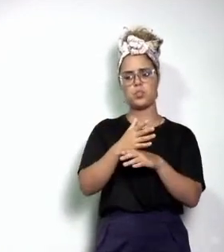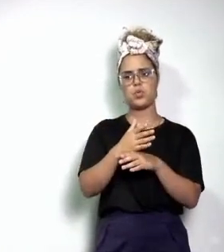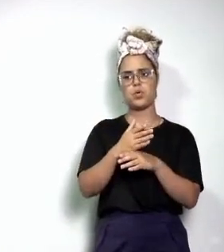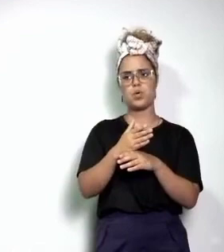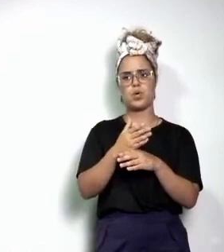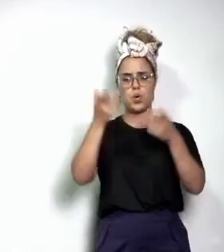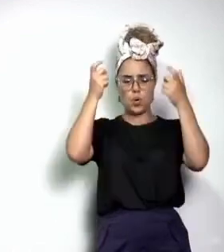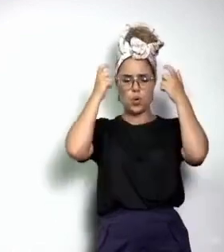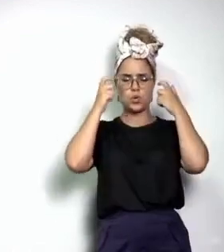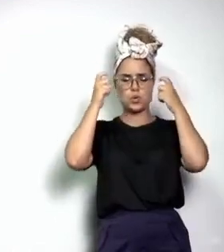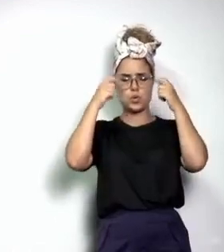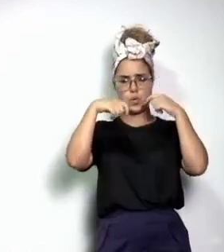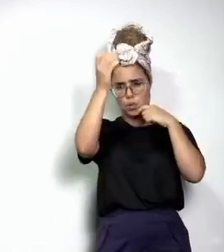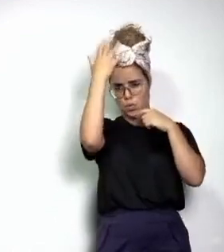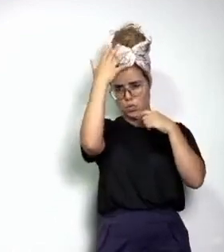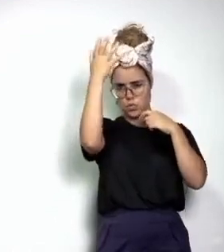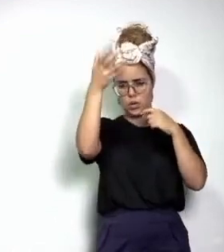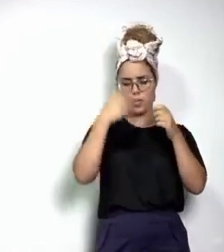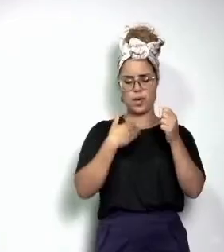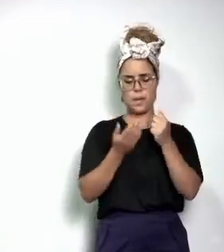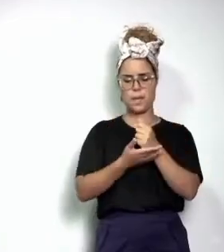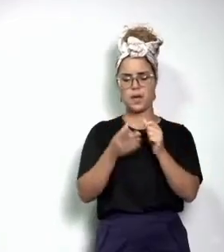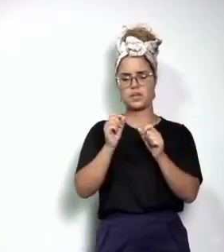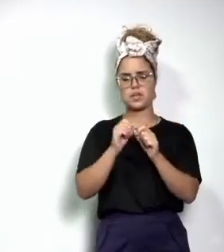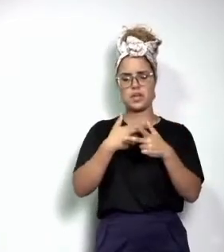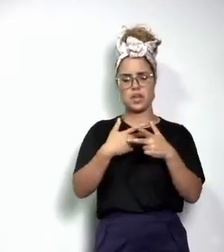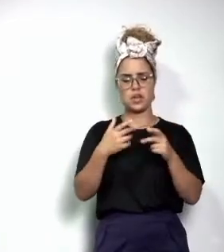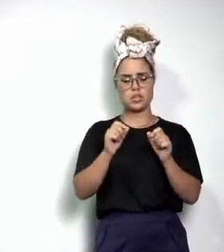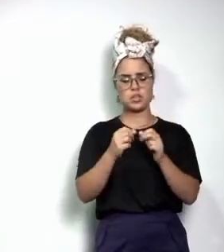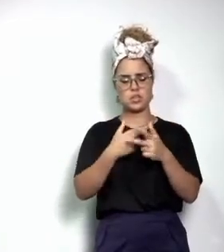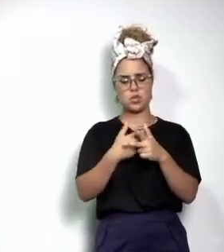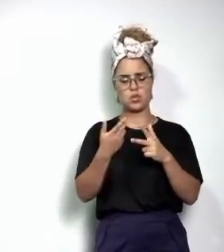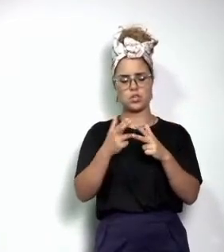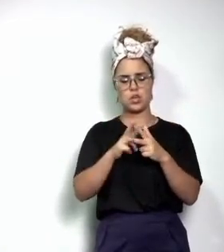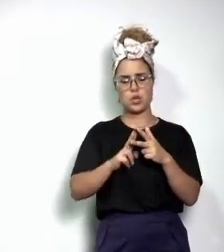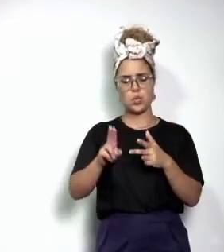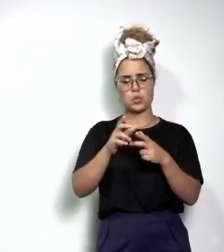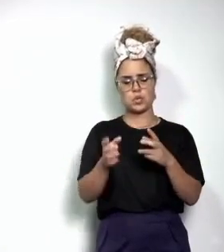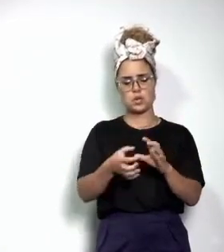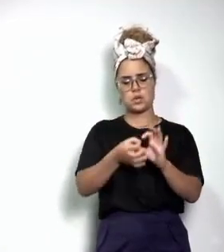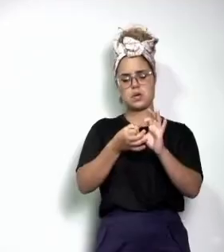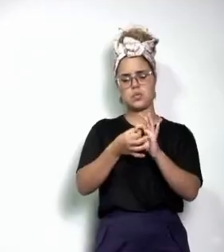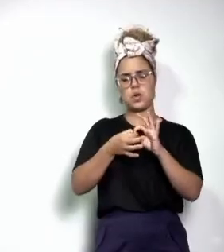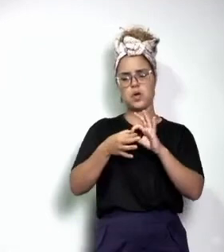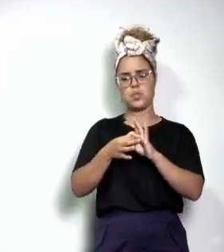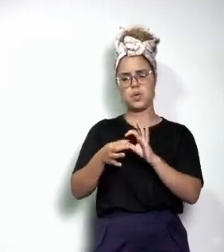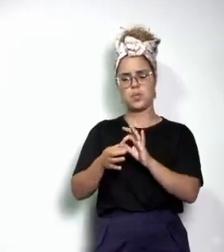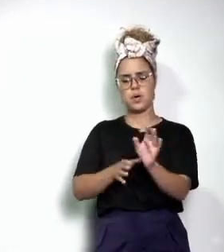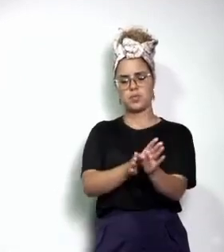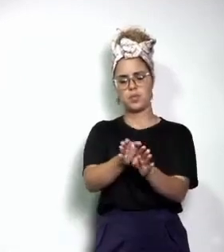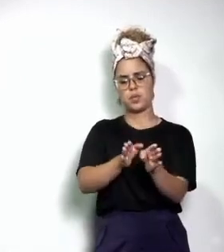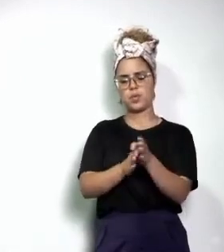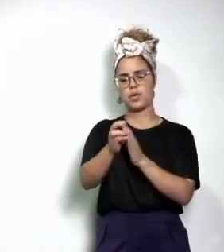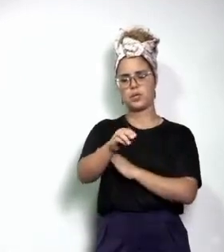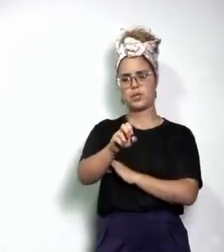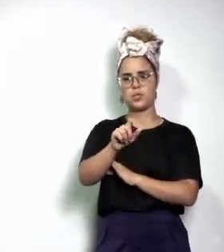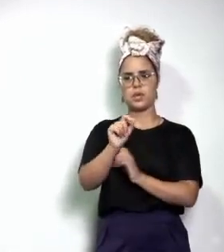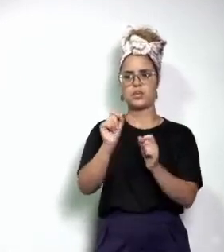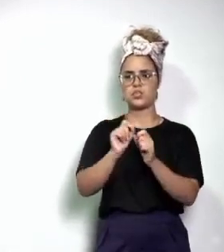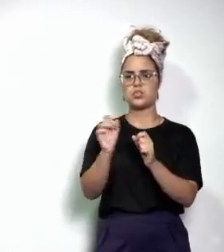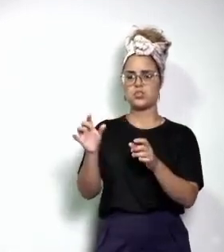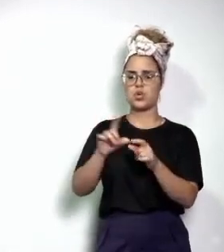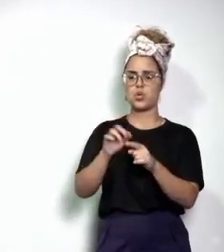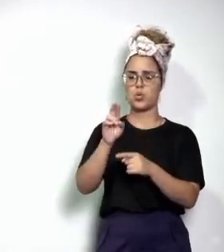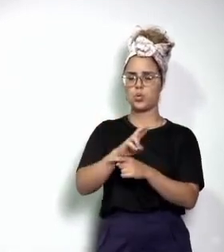ferramentas próprias para isso, onde elas ficam presas nesses ferros do Magline, e aí a gente só coloca a cabeça hidráulica